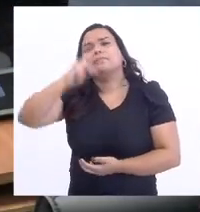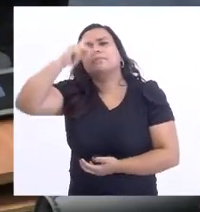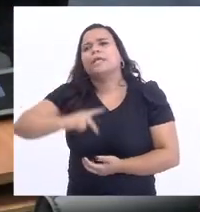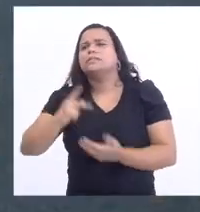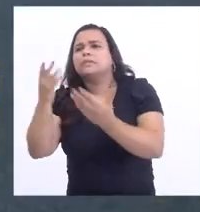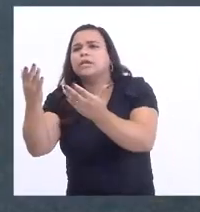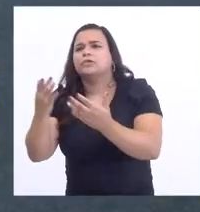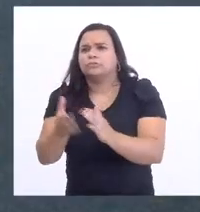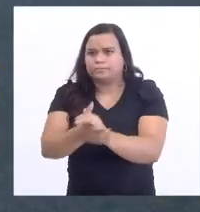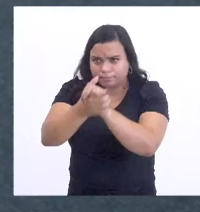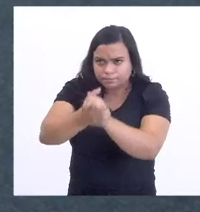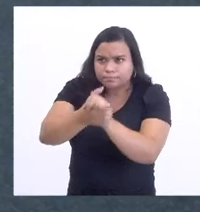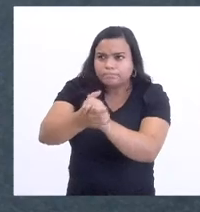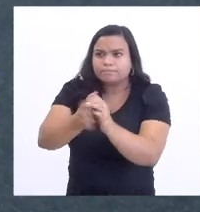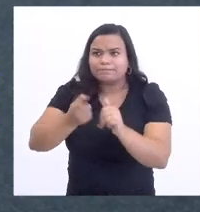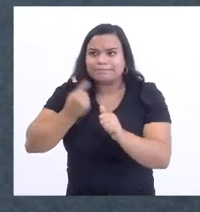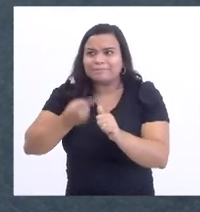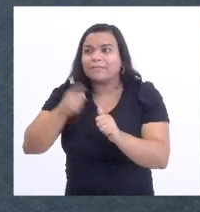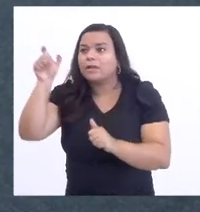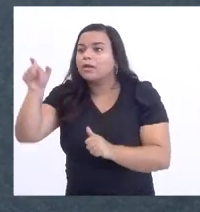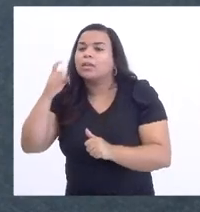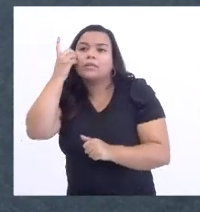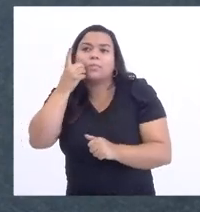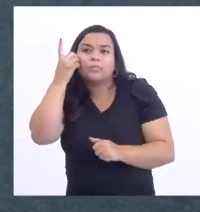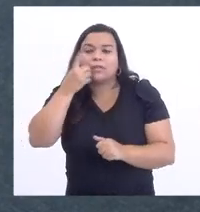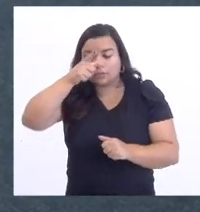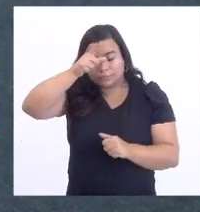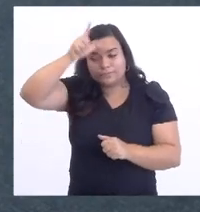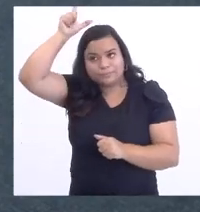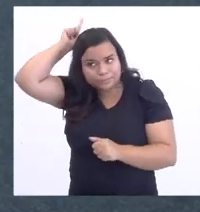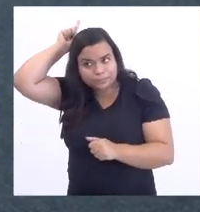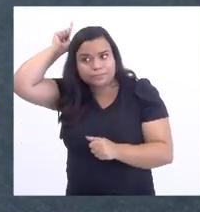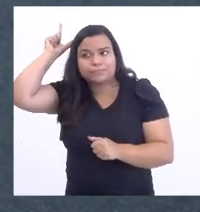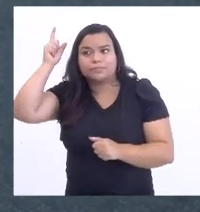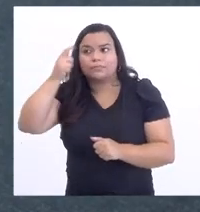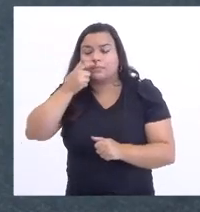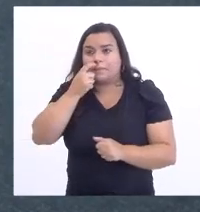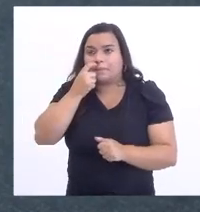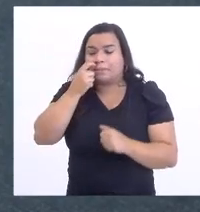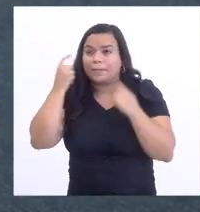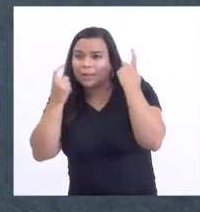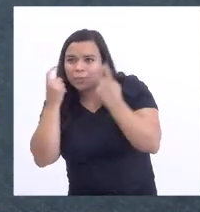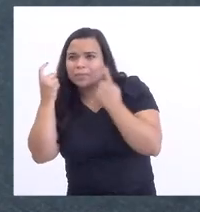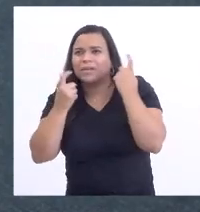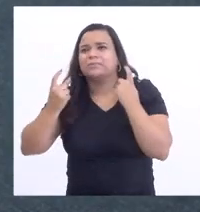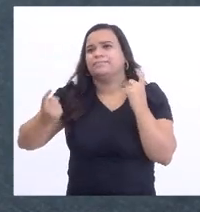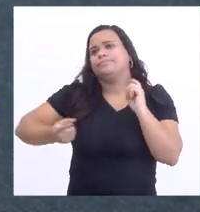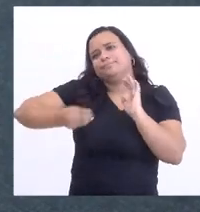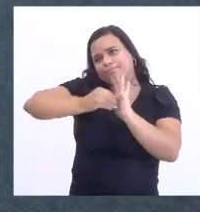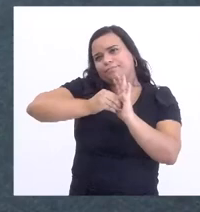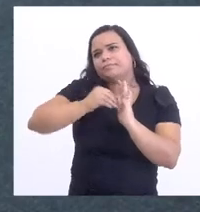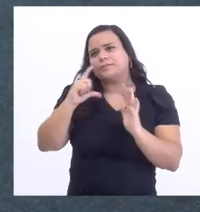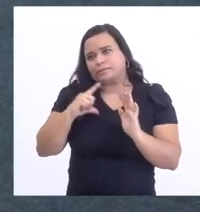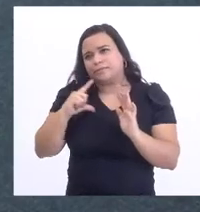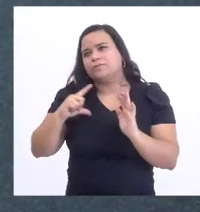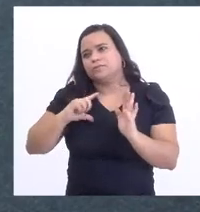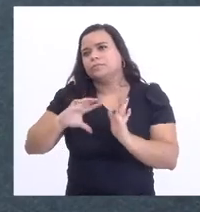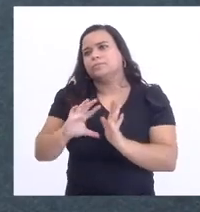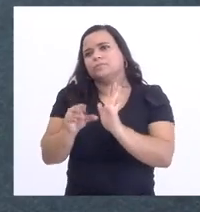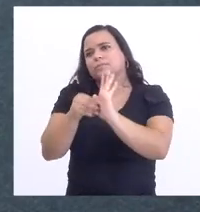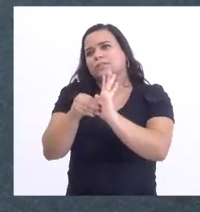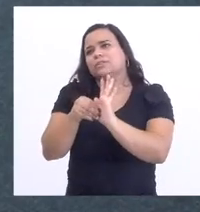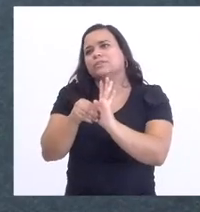Presidente, cumprimentando aqui o deputado Luiz Paulo, né, pela sua preocupação com essa questão